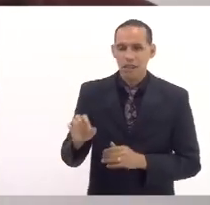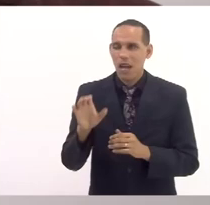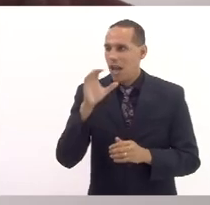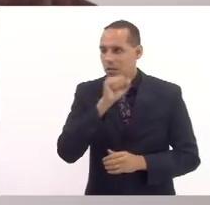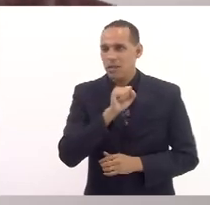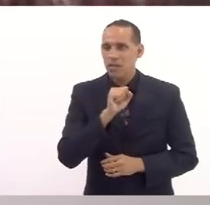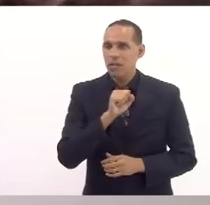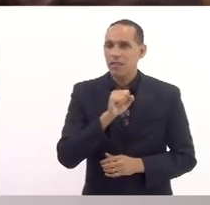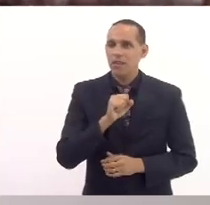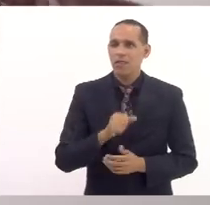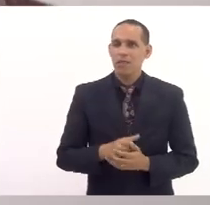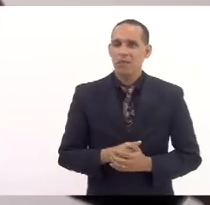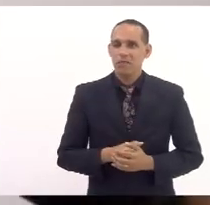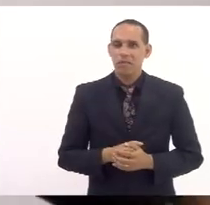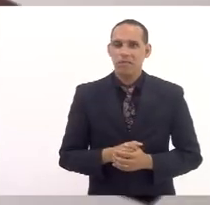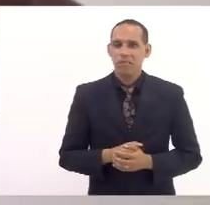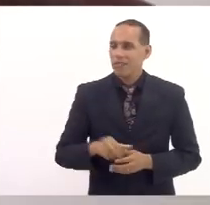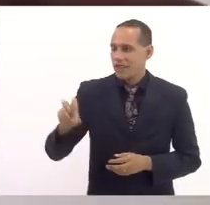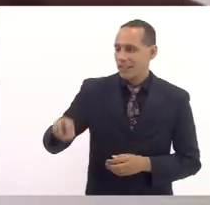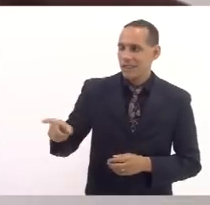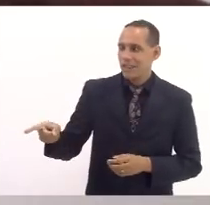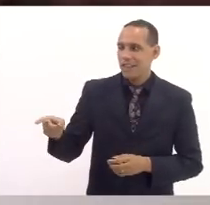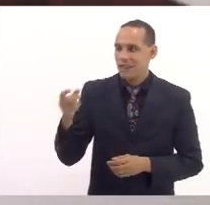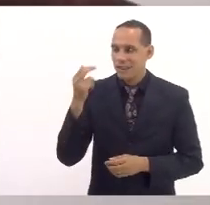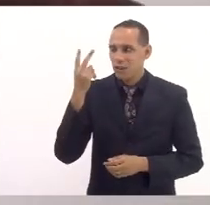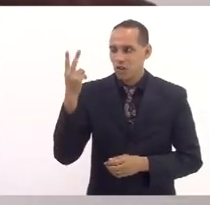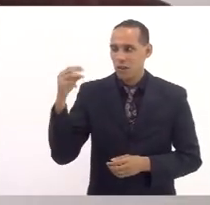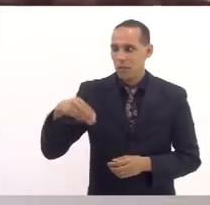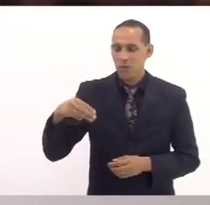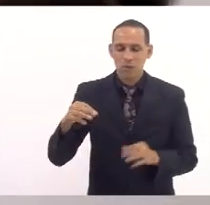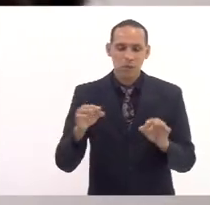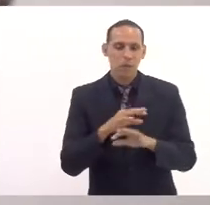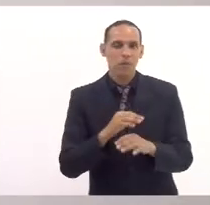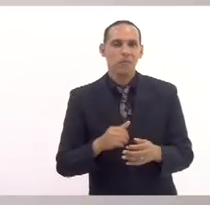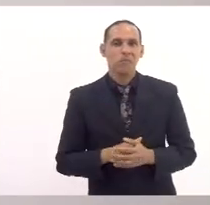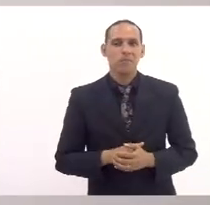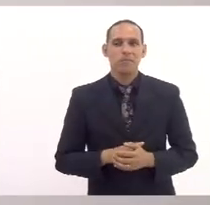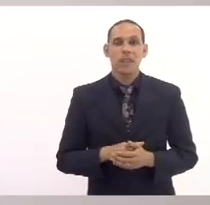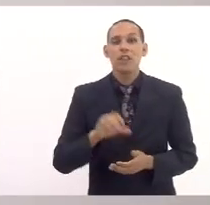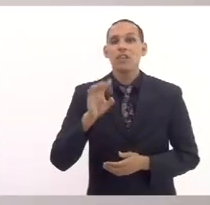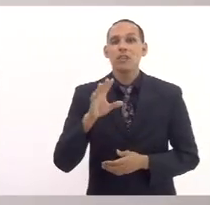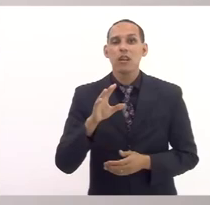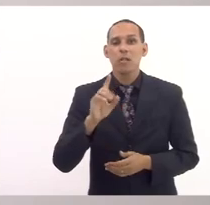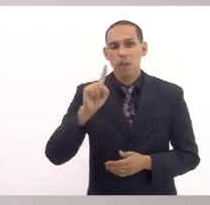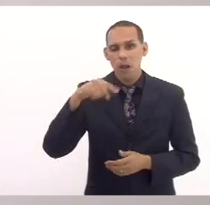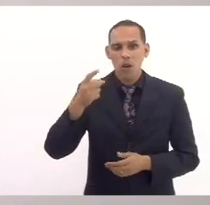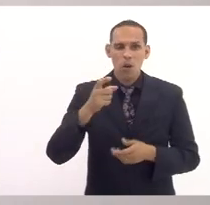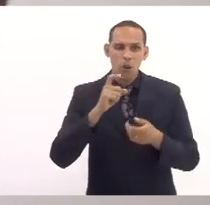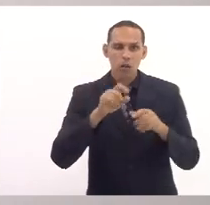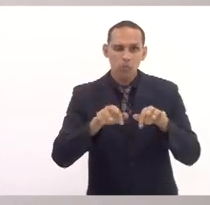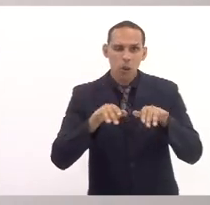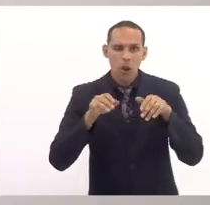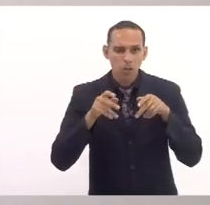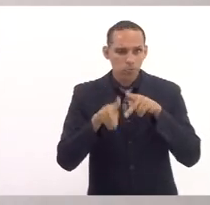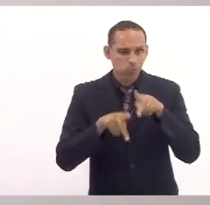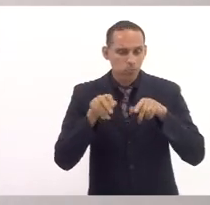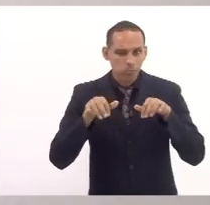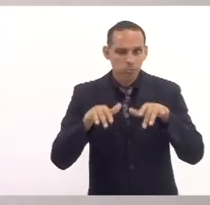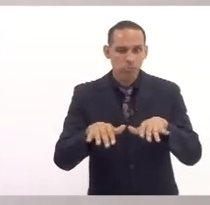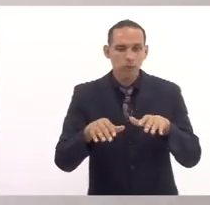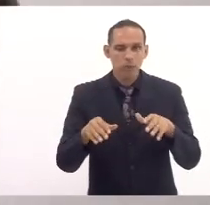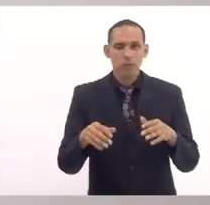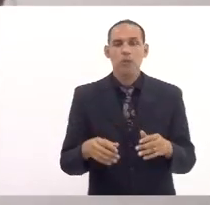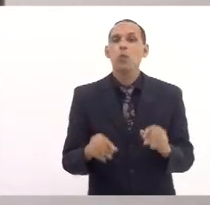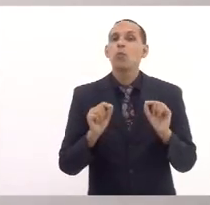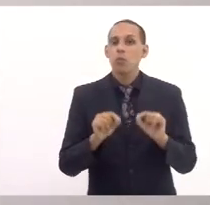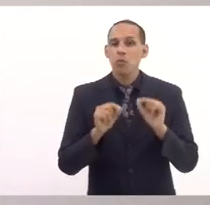Eliomar. Senta, Eliomar, dois minutinhos, já vou fechar. É só para deixar para a próxima audiência, que